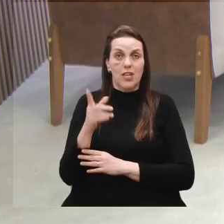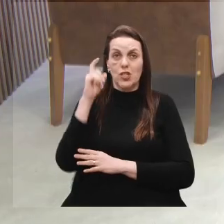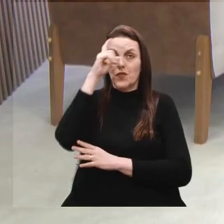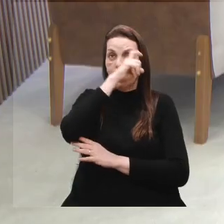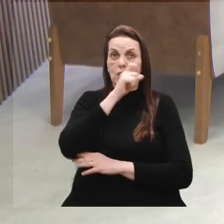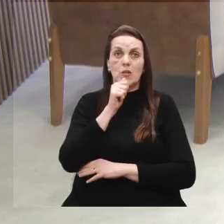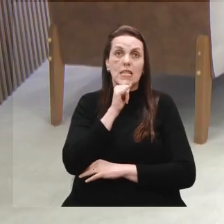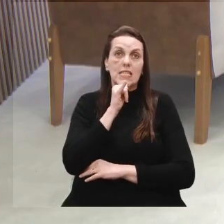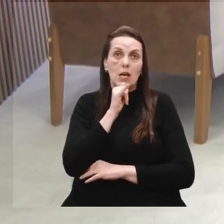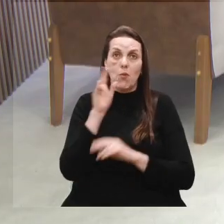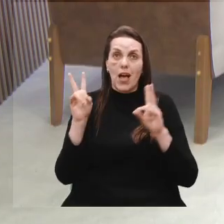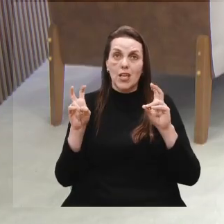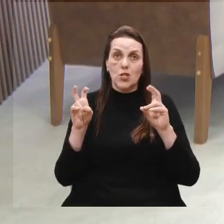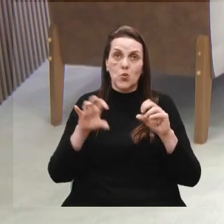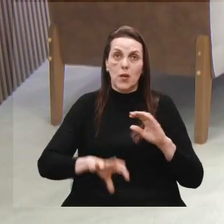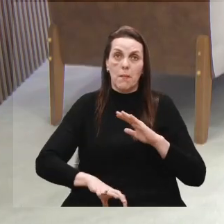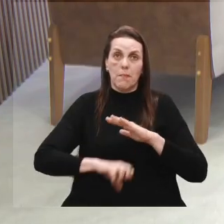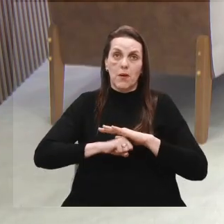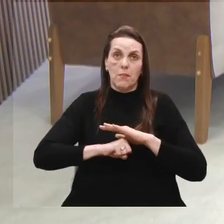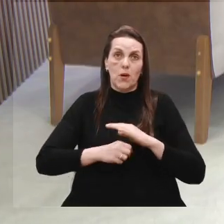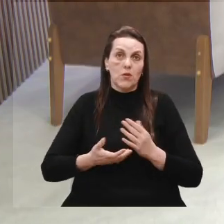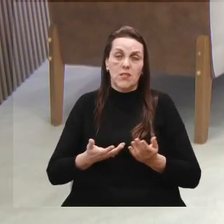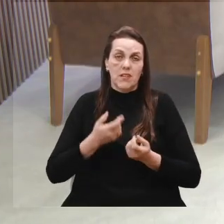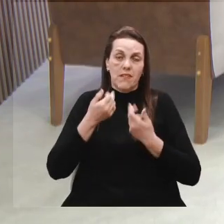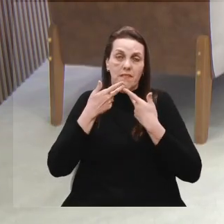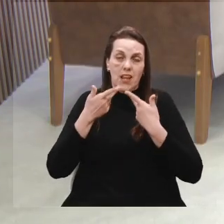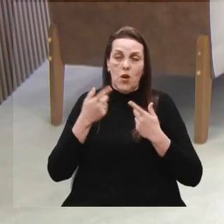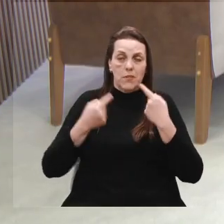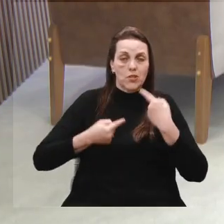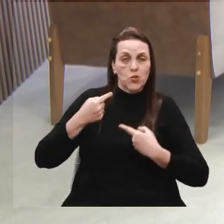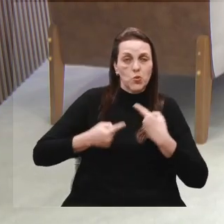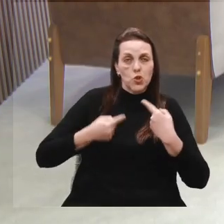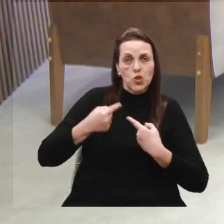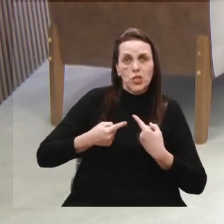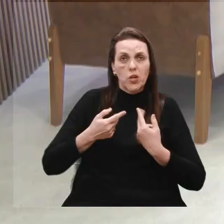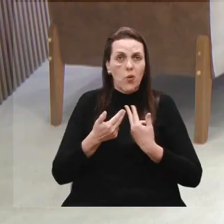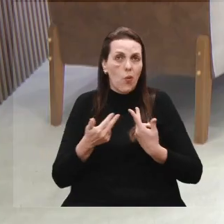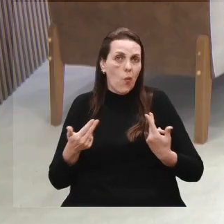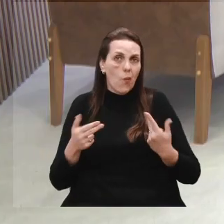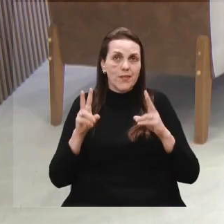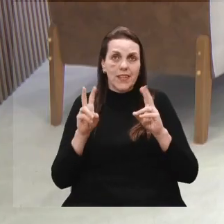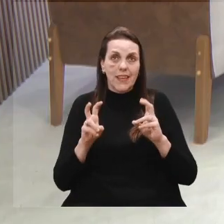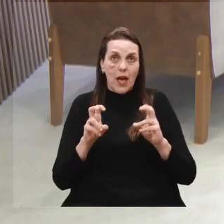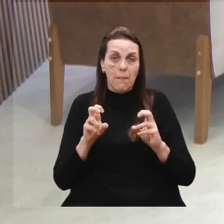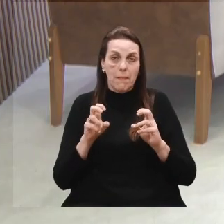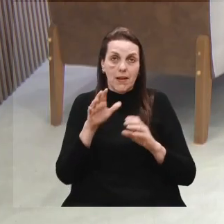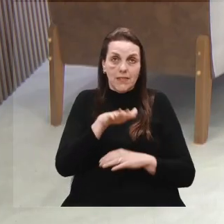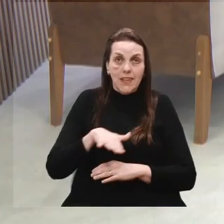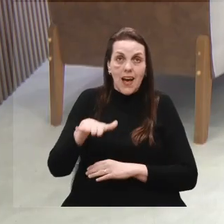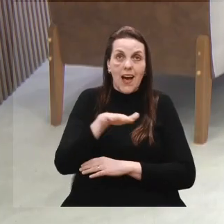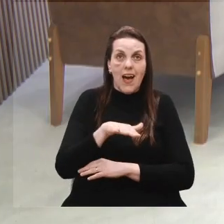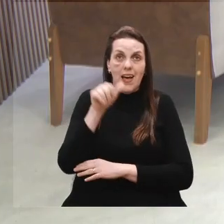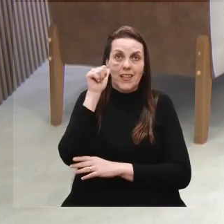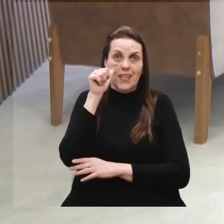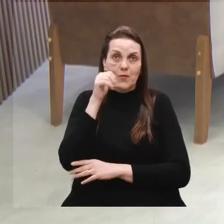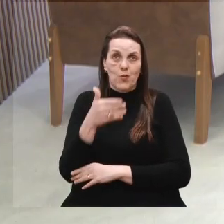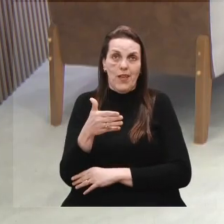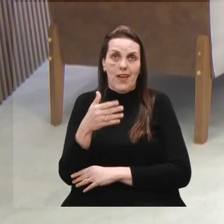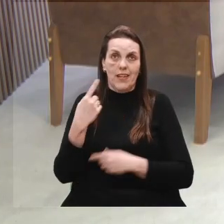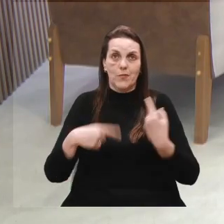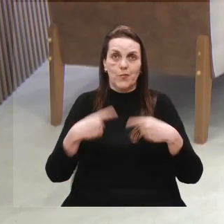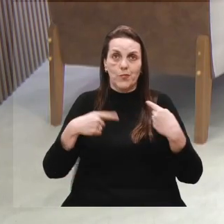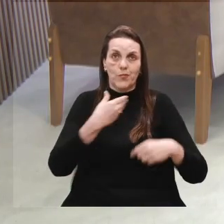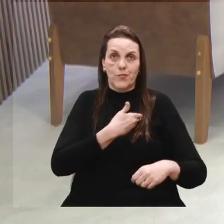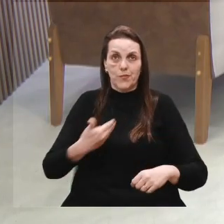o homem vai falar, por exemplo, sobre climatério, que é uma coisa que nós precisamos discutir, ou sobre qualquer outro tema específico das mulheres. Né?